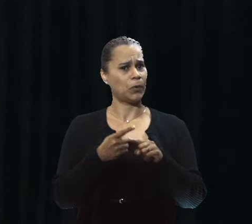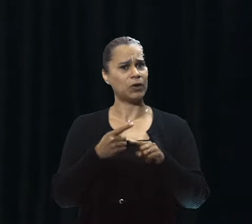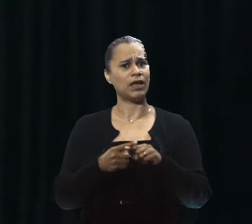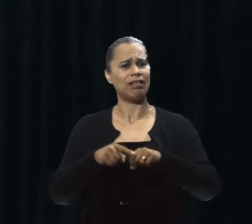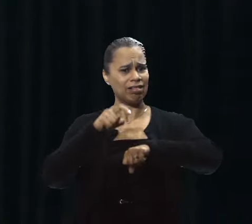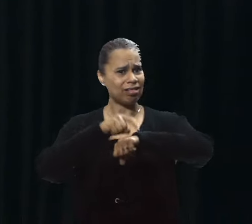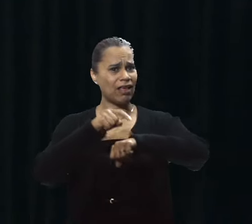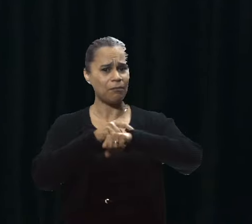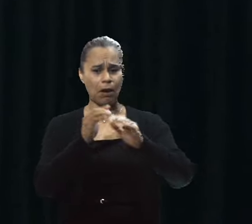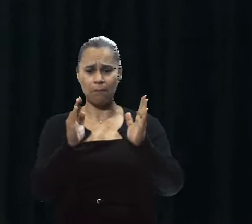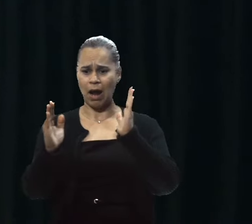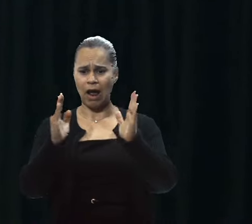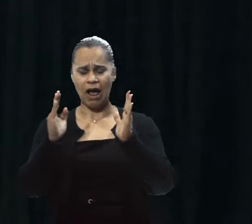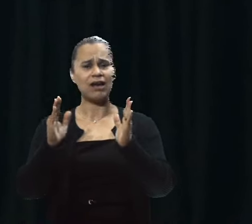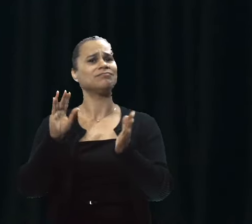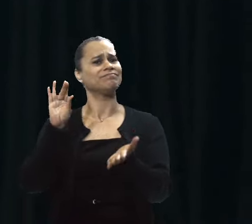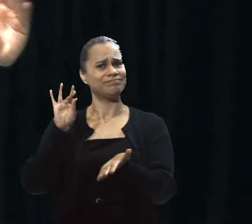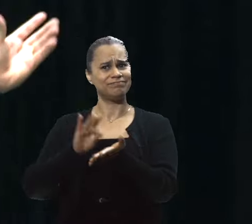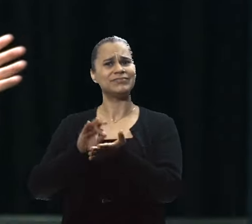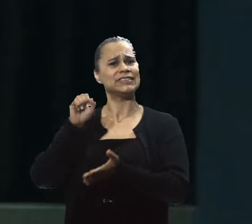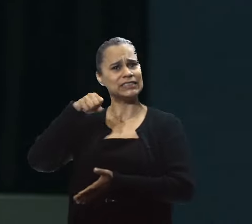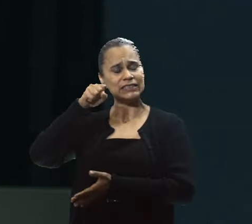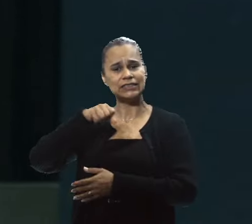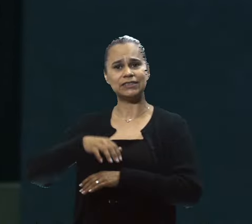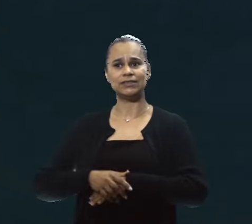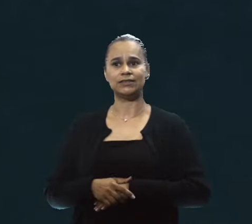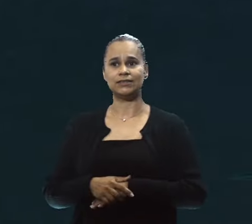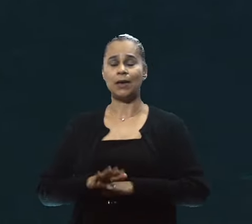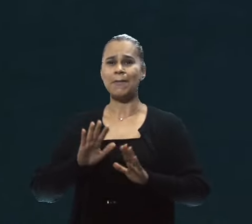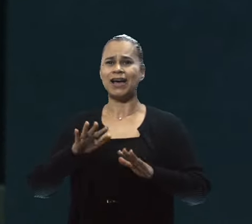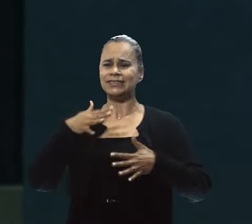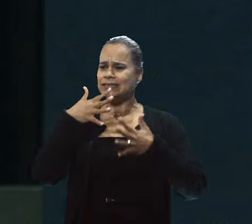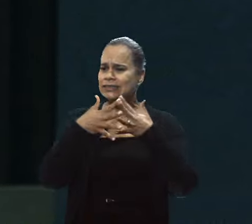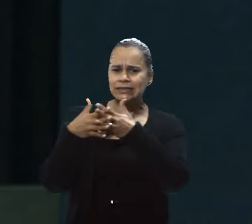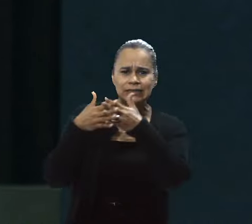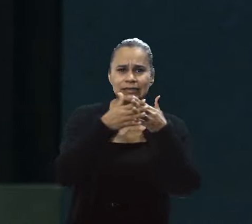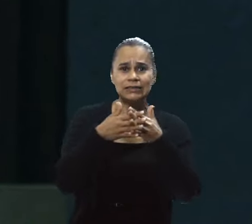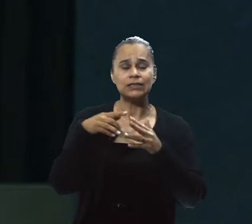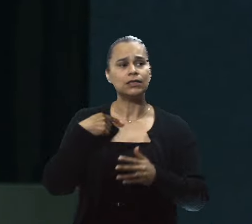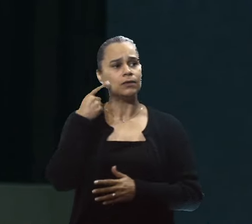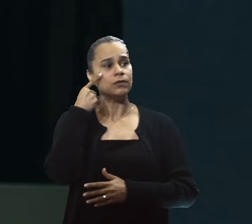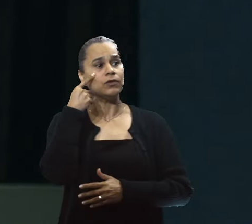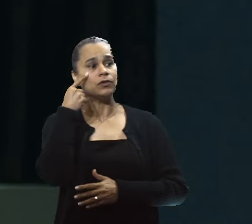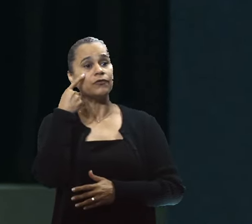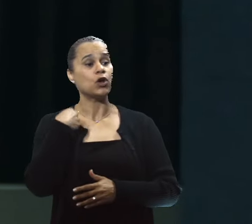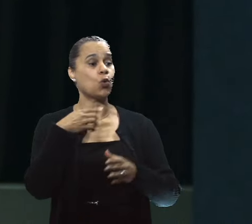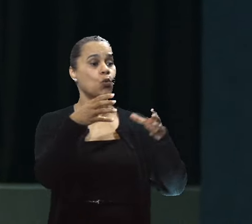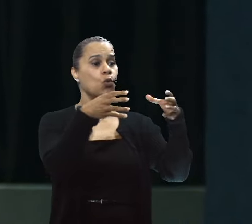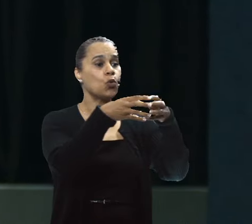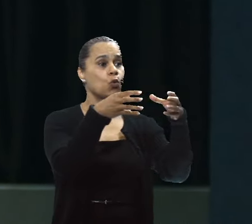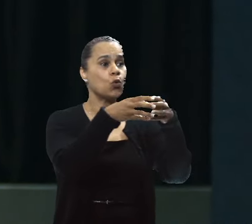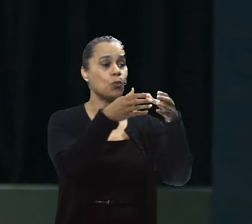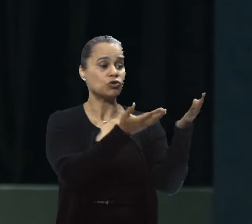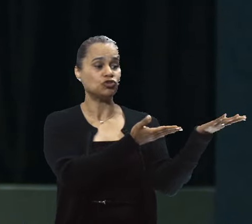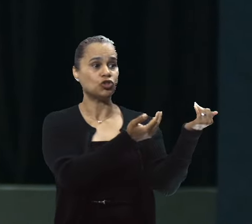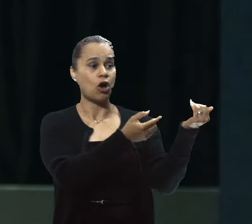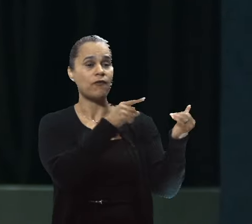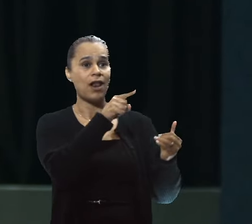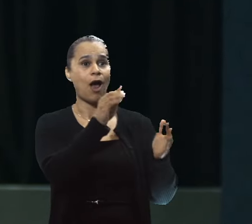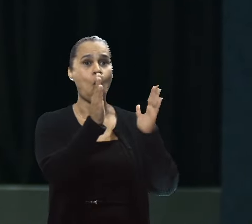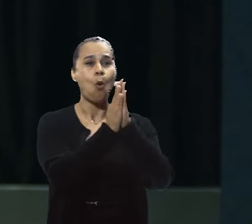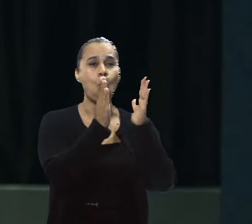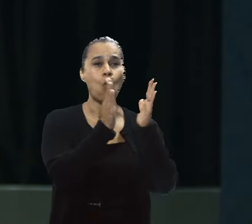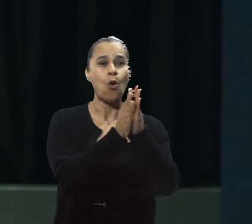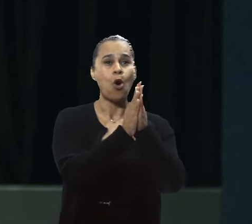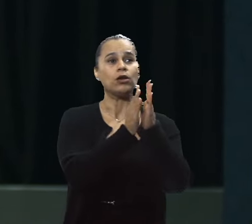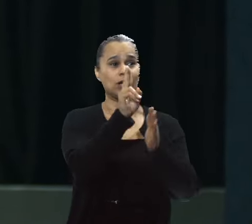assim. Agora, no meio dessa confusão, eu achei bonito. Tinha um grupo de jovens orando na faculdade, lá na Liberty, uma